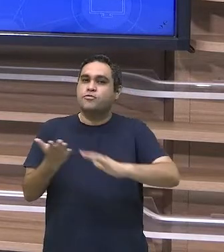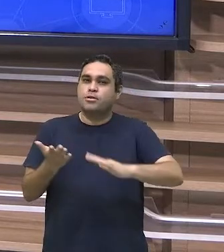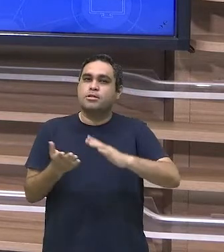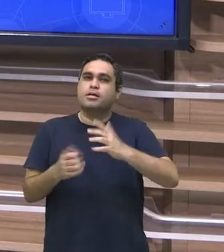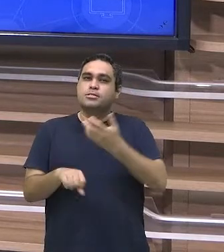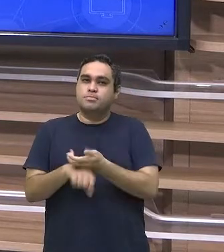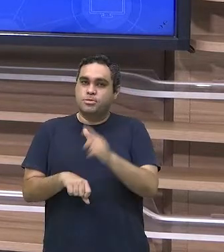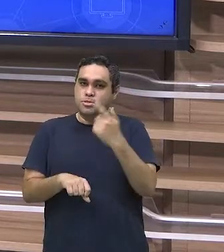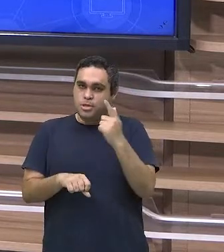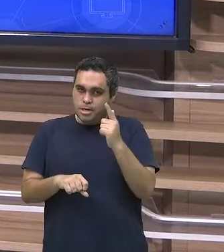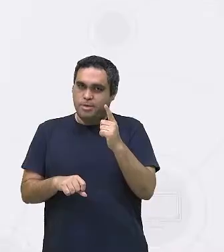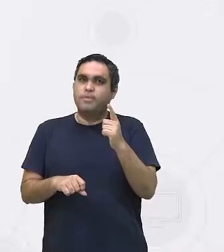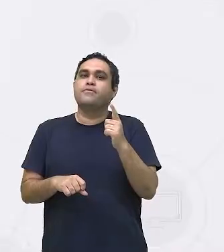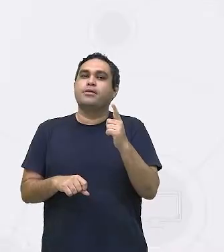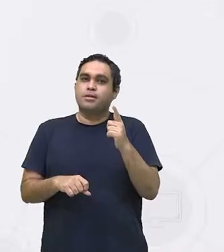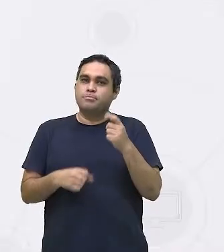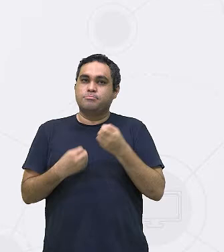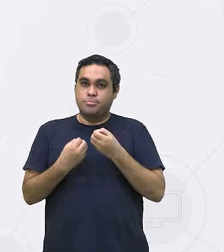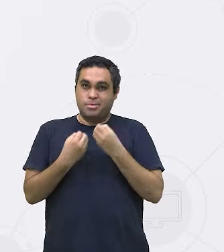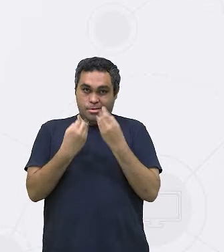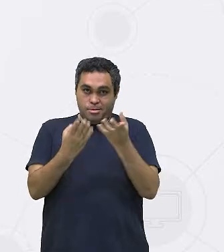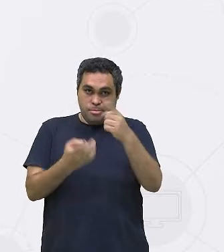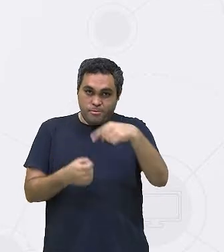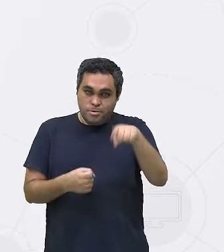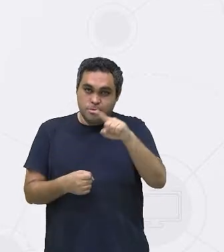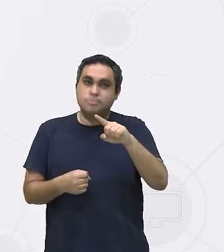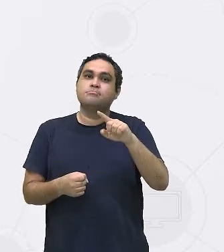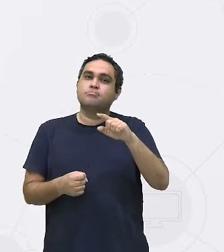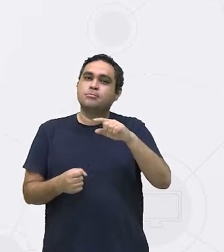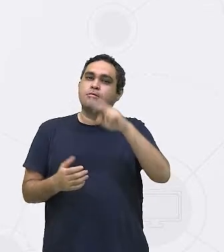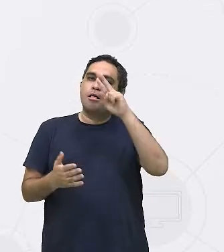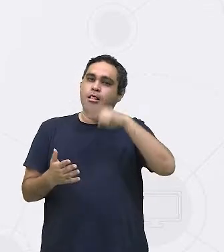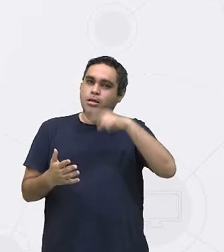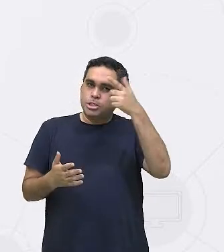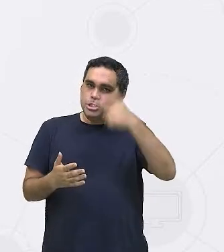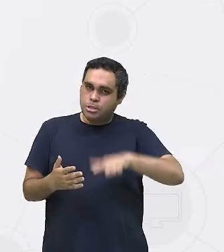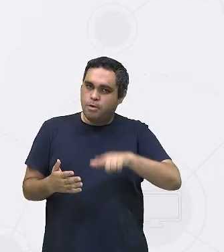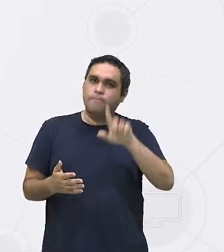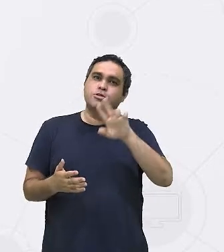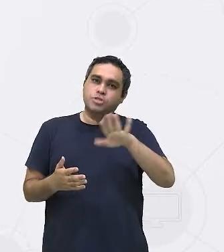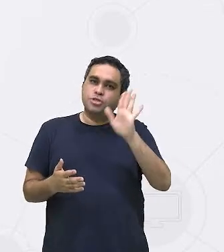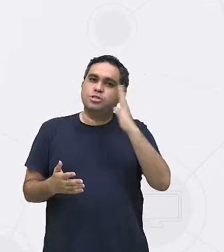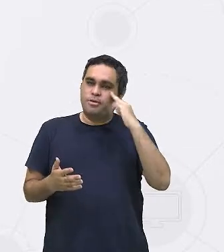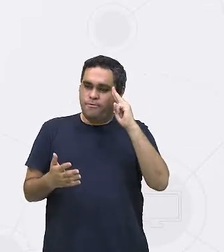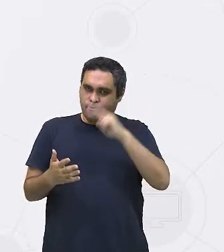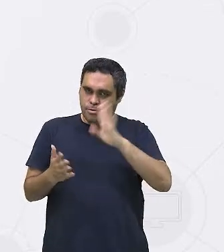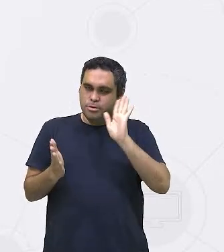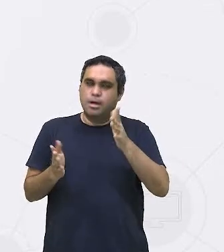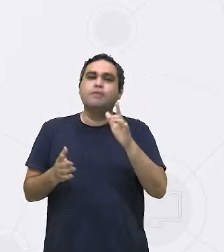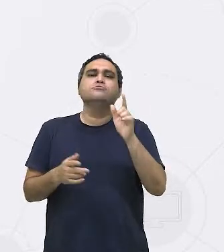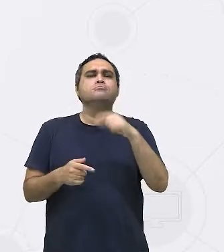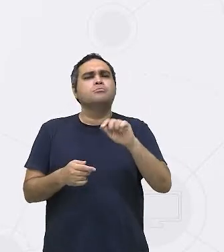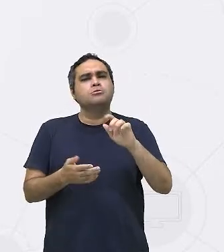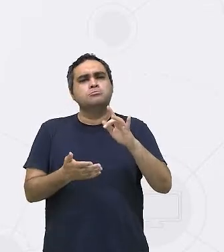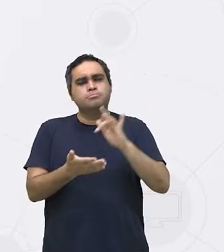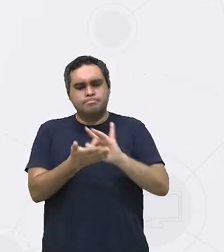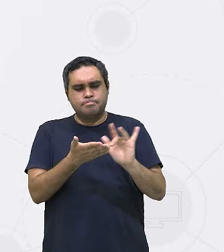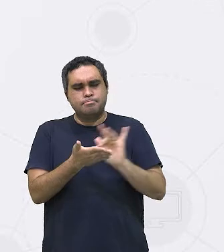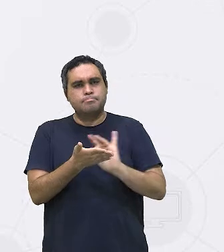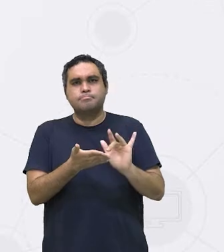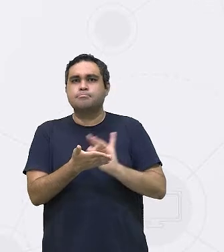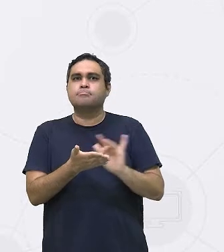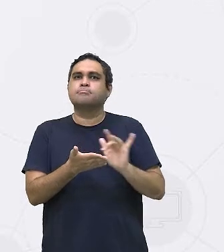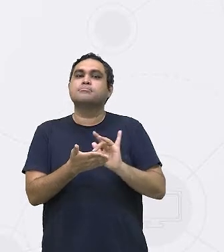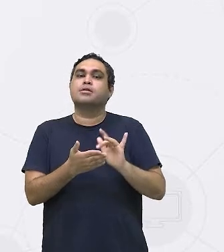foi passada aí para vocês, né, rever essas duas questões. Aí vocês podem pegar o caderno de vocês, do exercitando, na